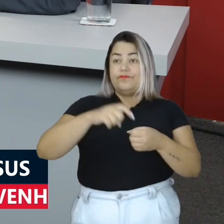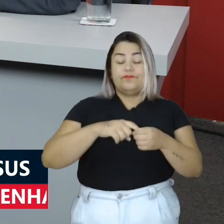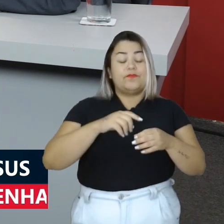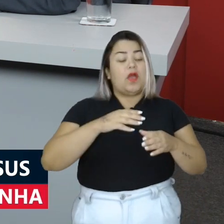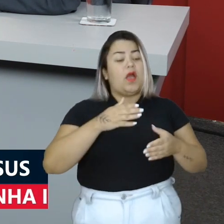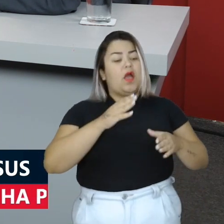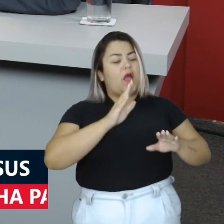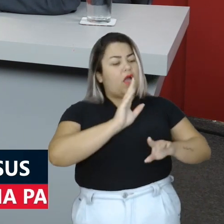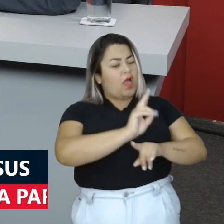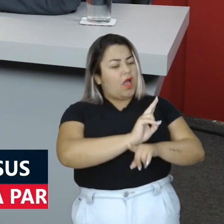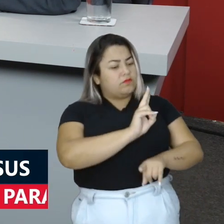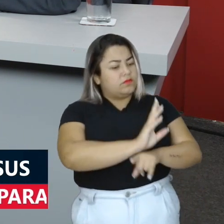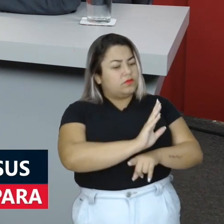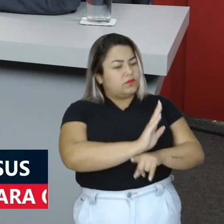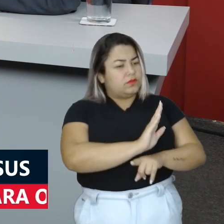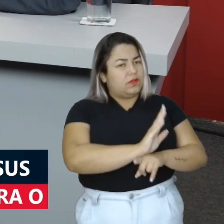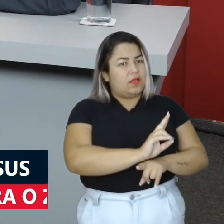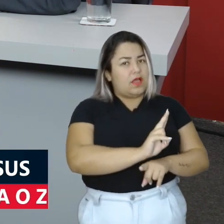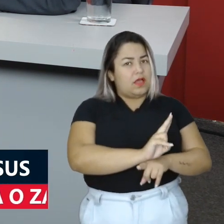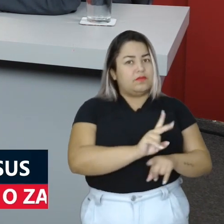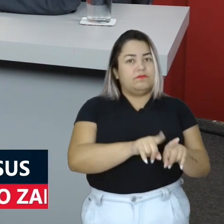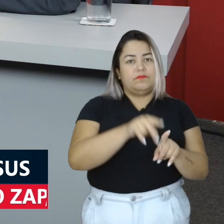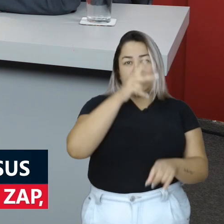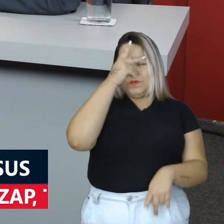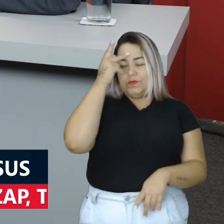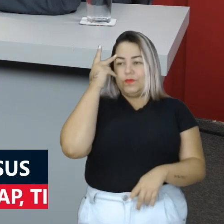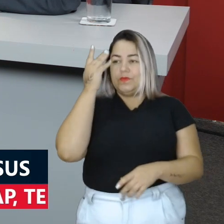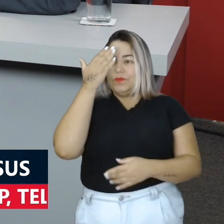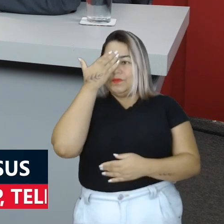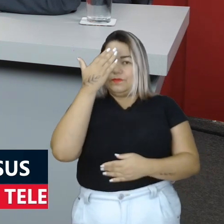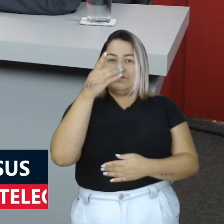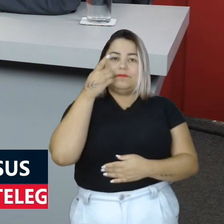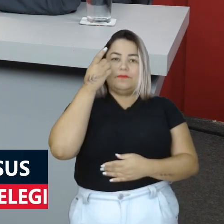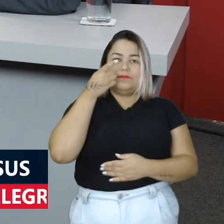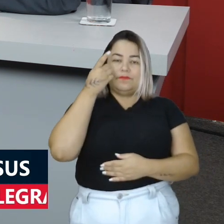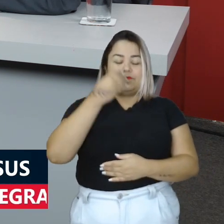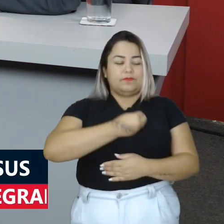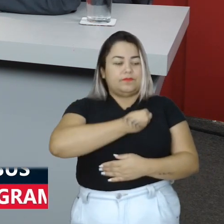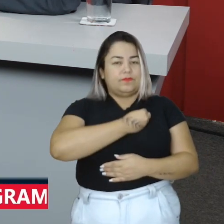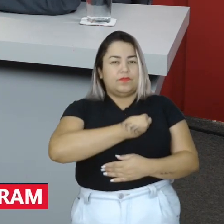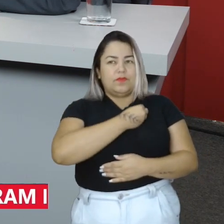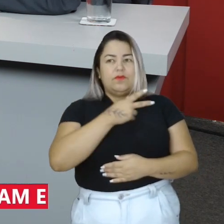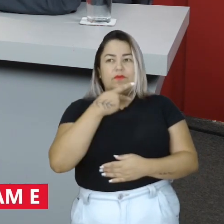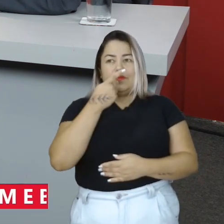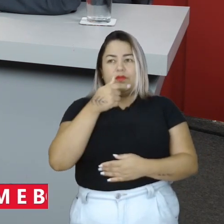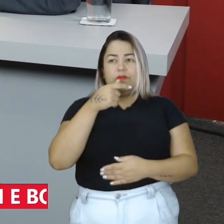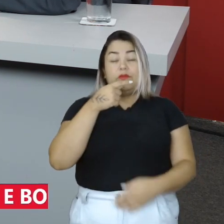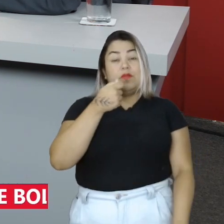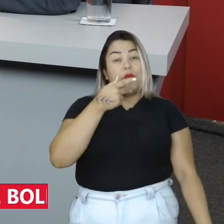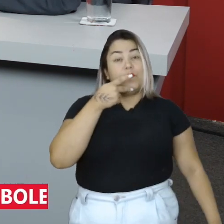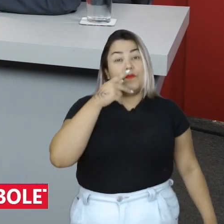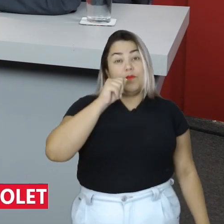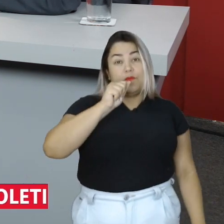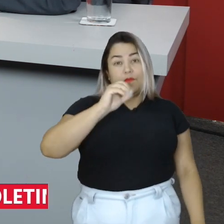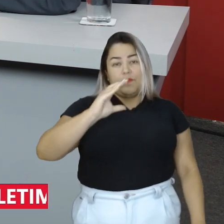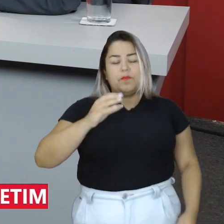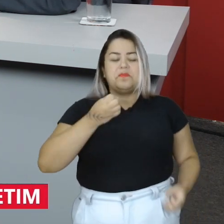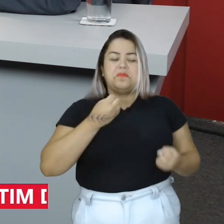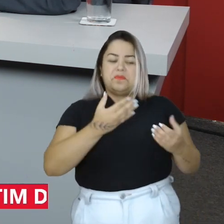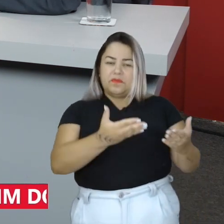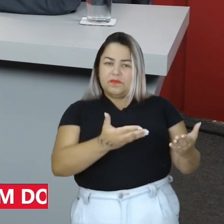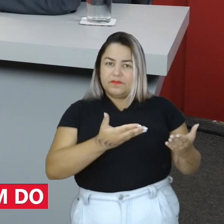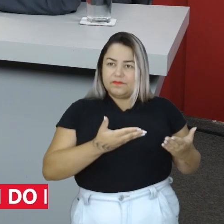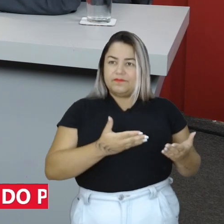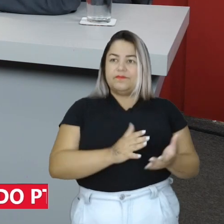governo trabalhando pelo povo. Deputado, obrigada pela participação aqui com a gente, para a gente falar um pouquinho de PAC na área da saúde. Seja sempre muito